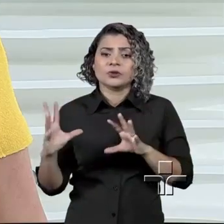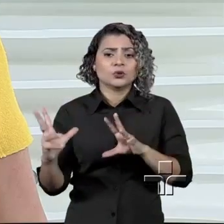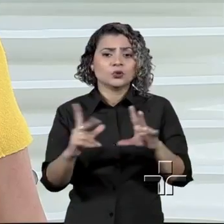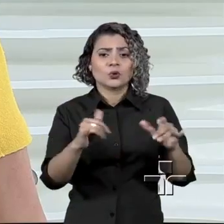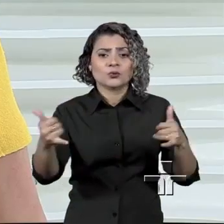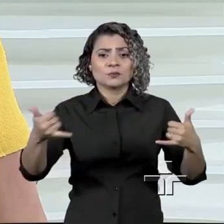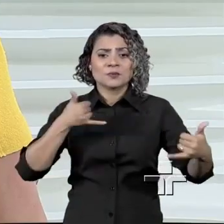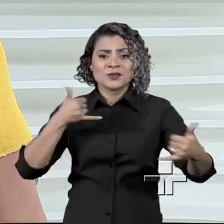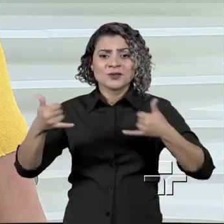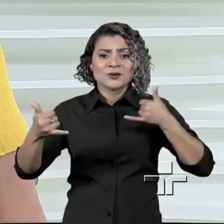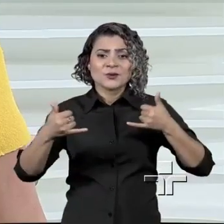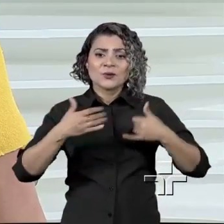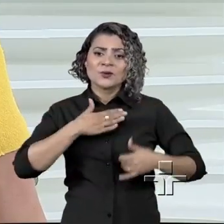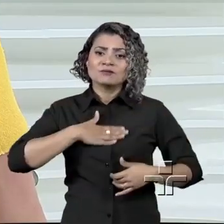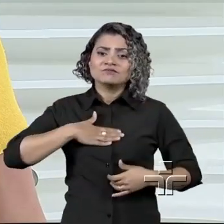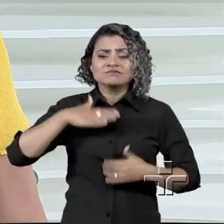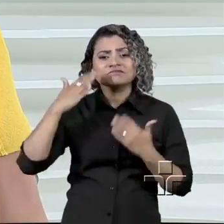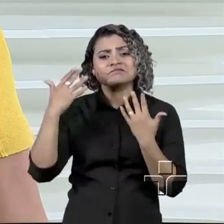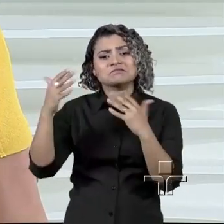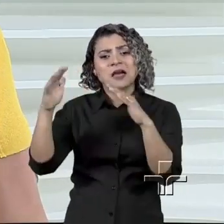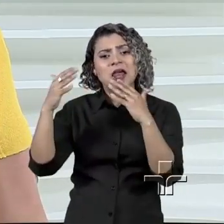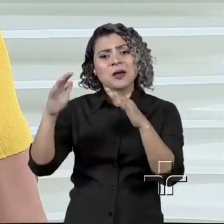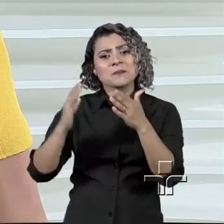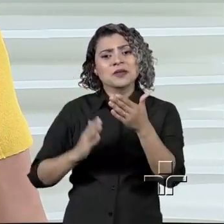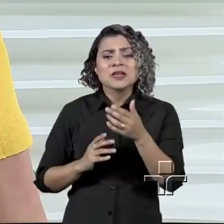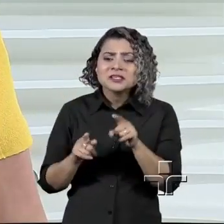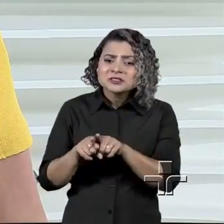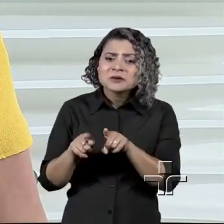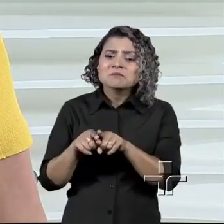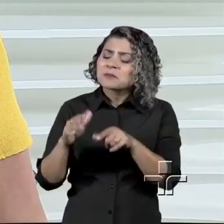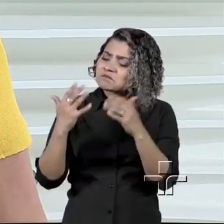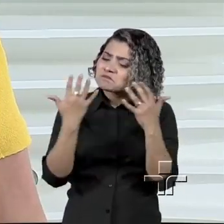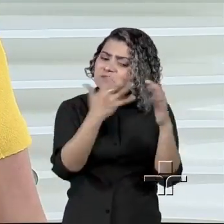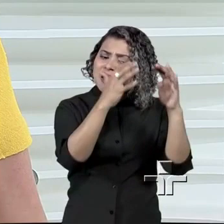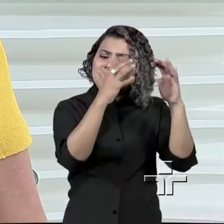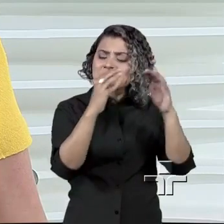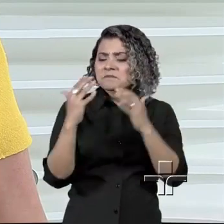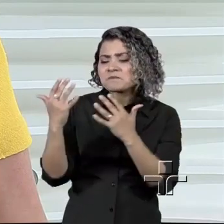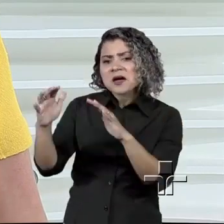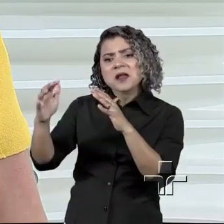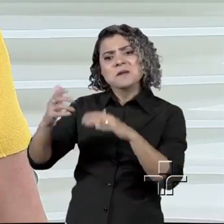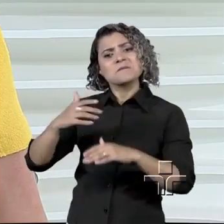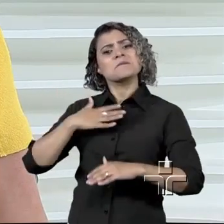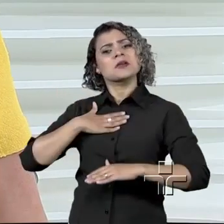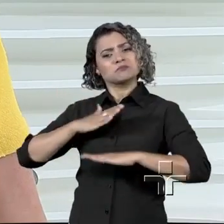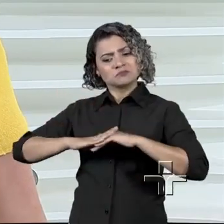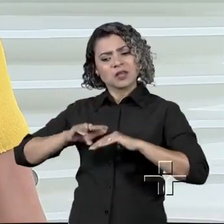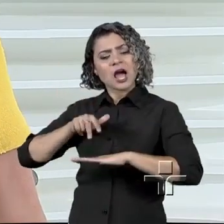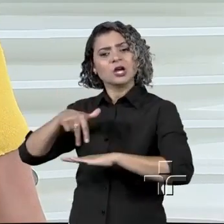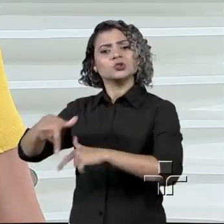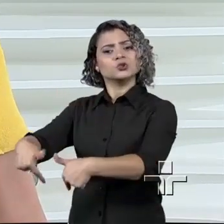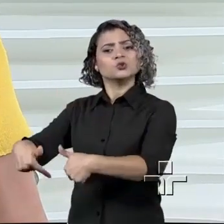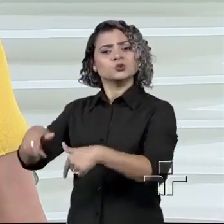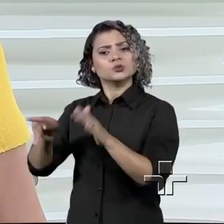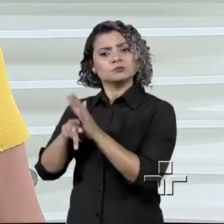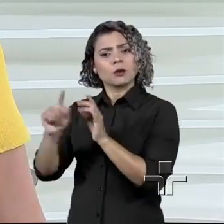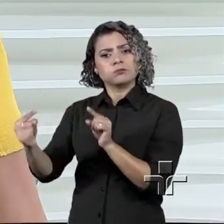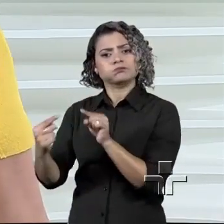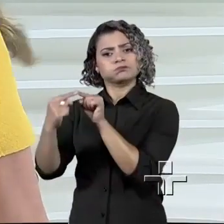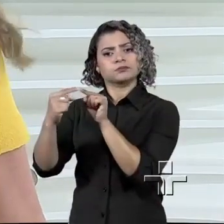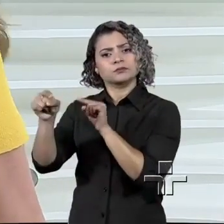para dizer que gostaram da minha atitude ali diante do Bolsonaro. Então... Tiago.